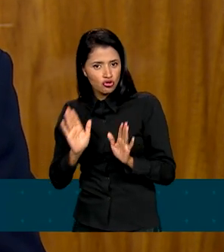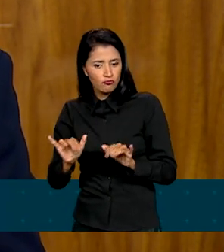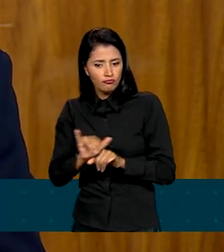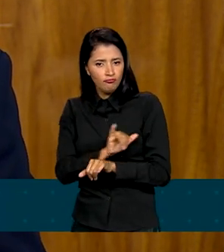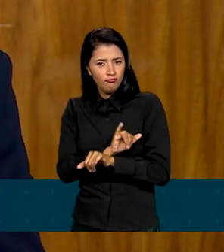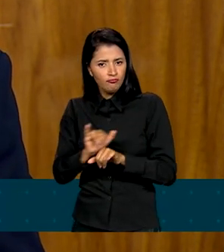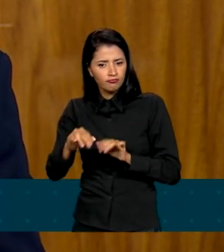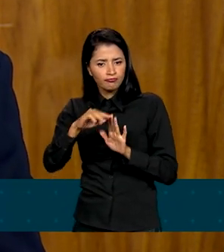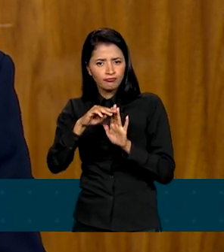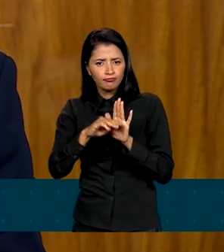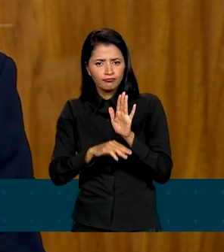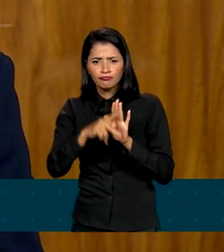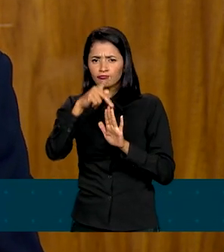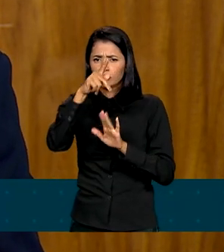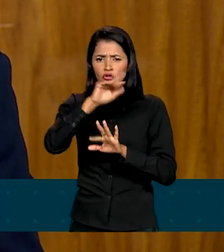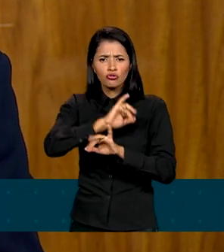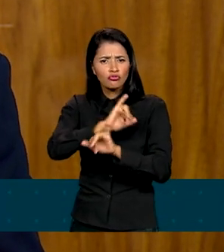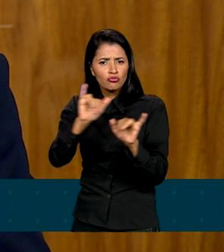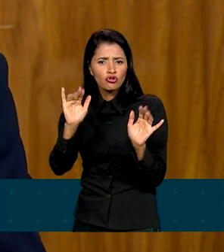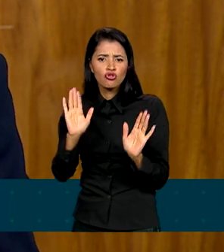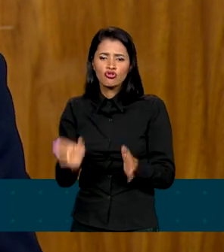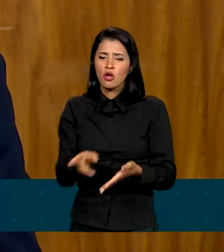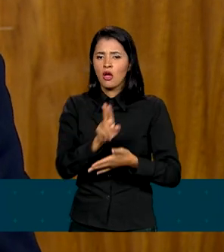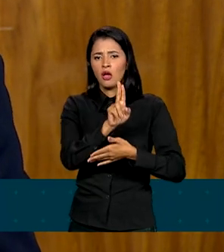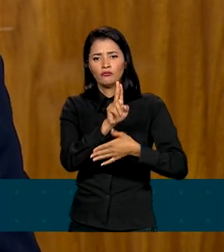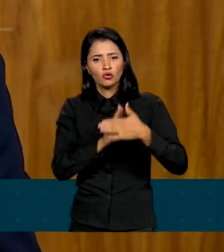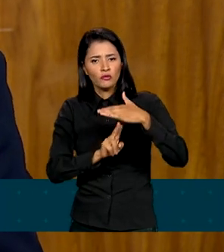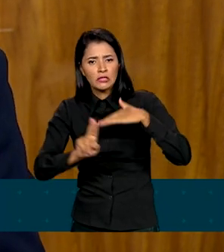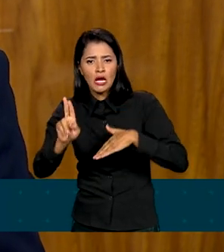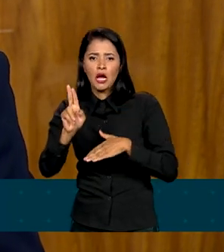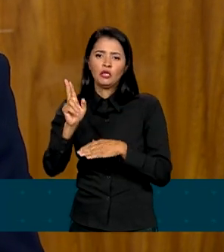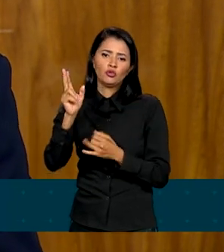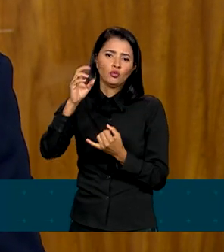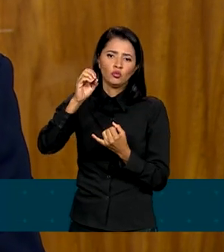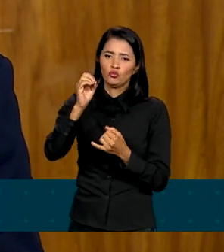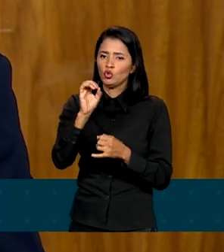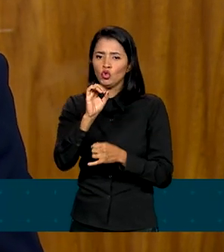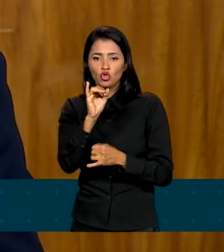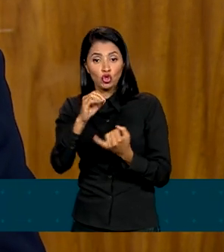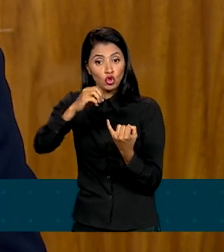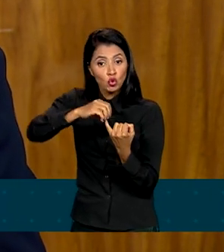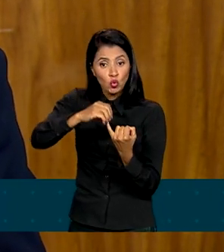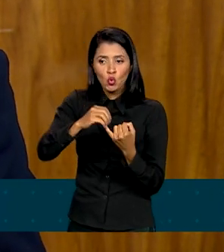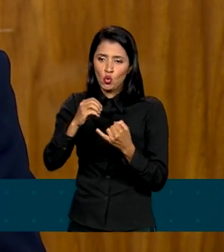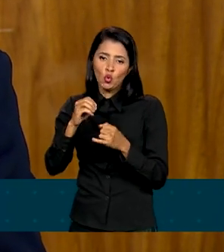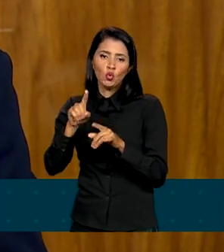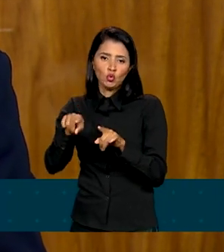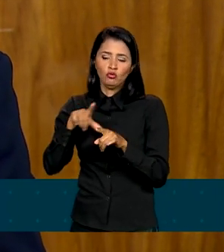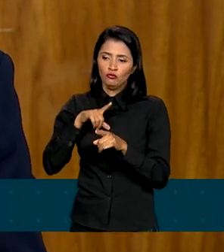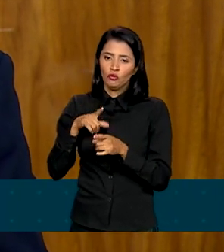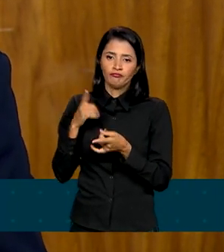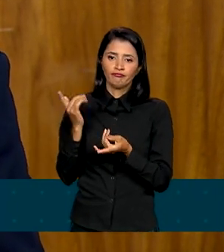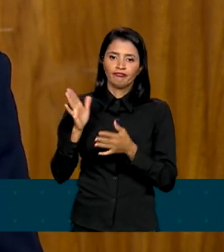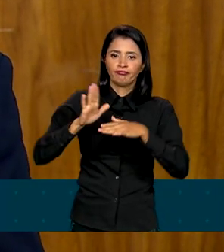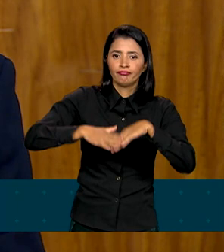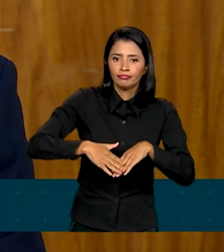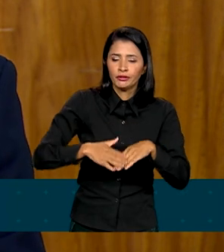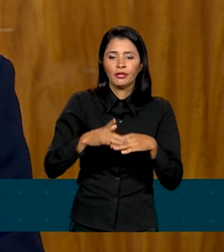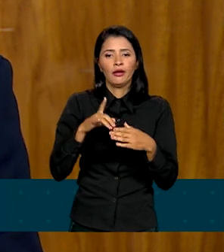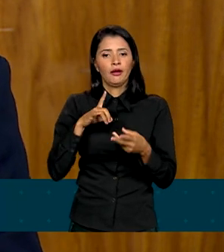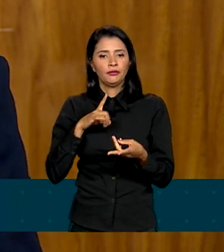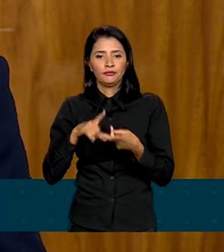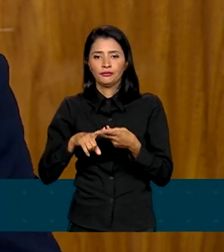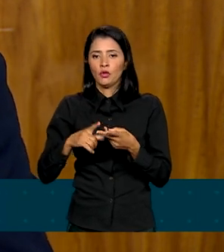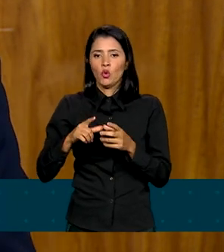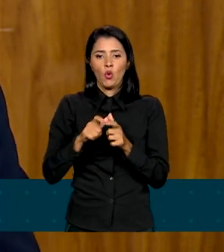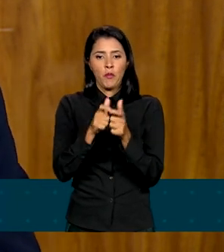desde do diálogo com as nossas universidades e institutos federais, que foram quebrados, desde o reajuste e ampliação das